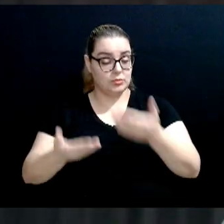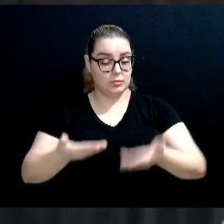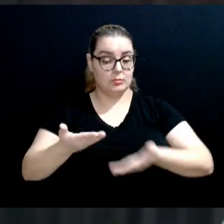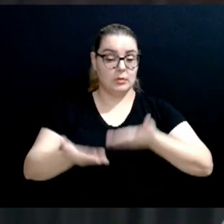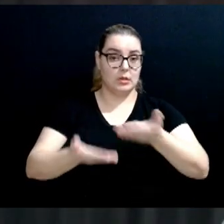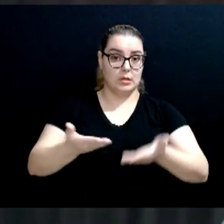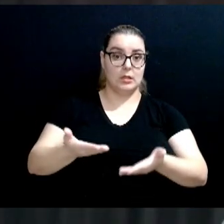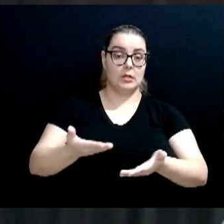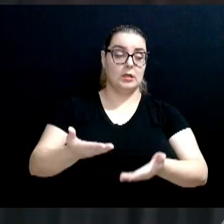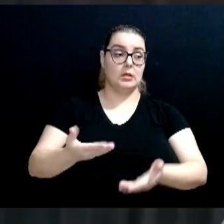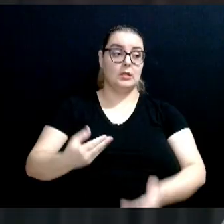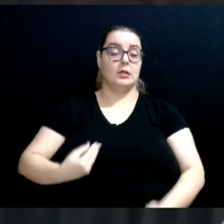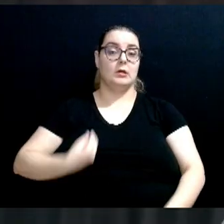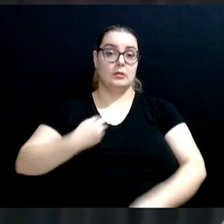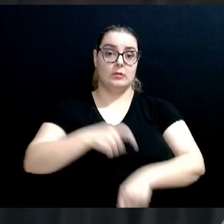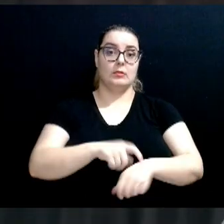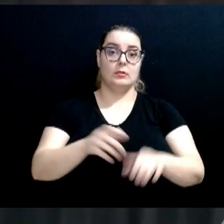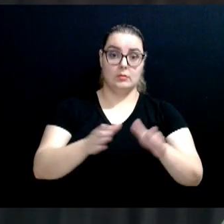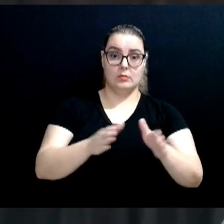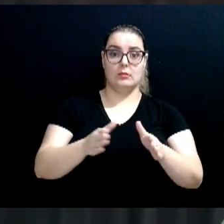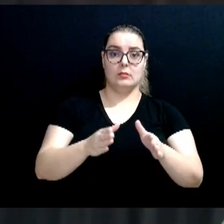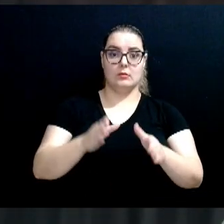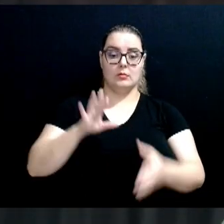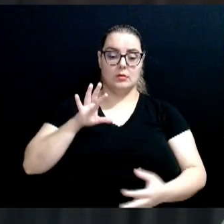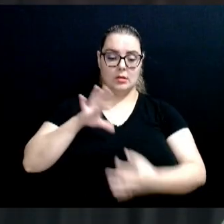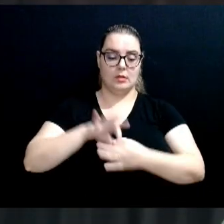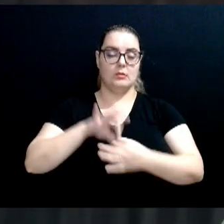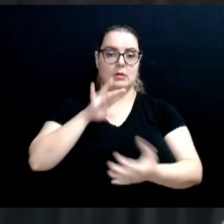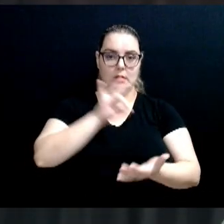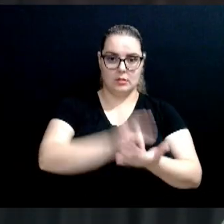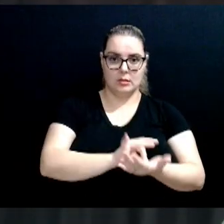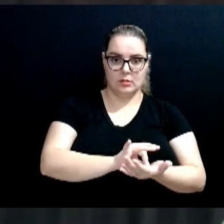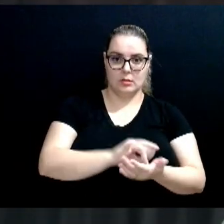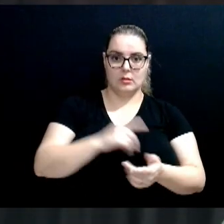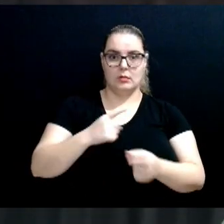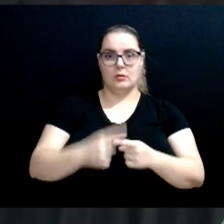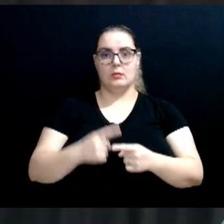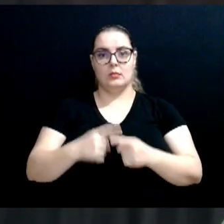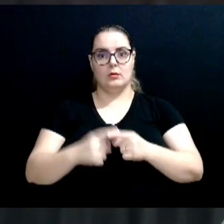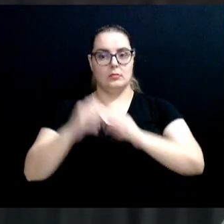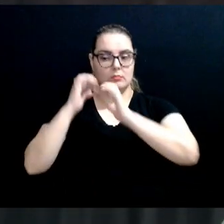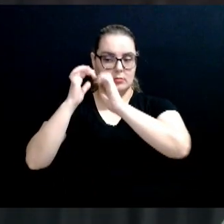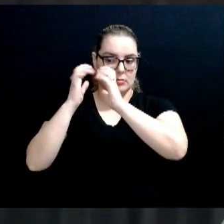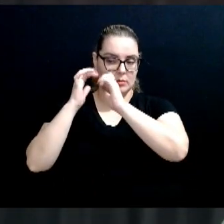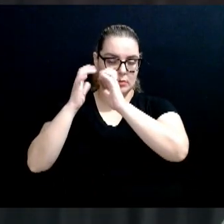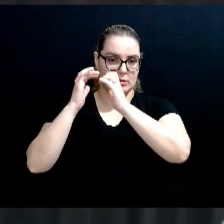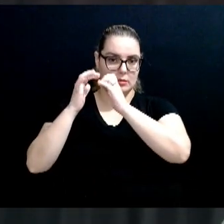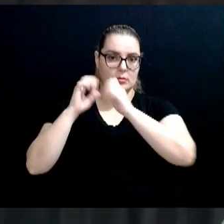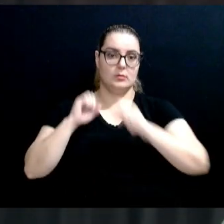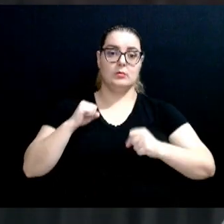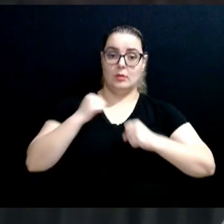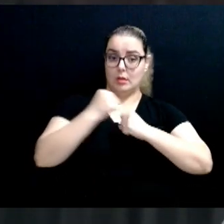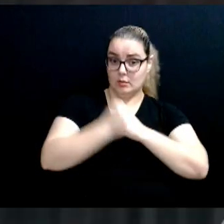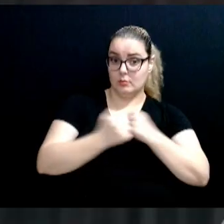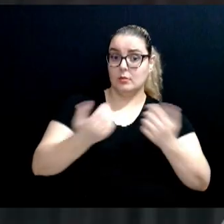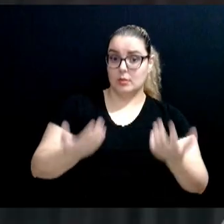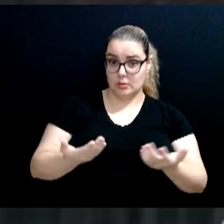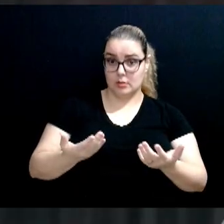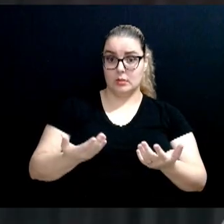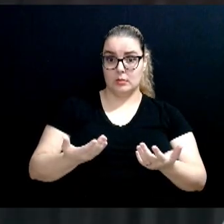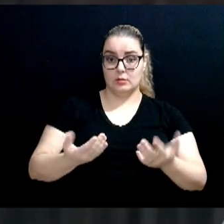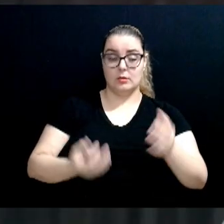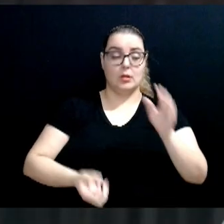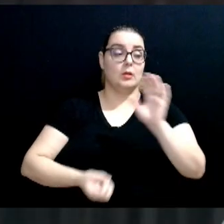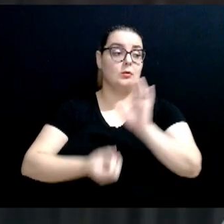situação se conectar com essa realidade, porque o cérebro acaba protegendo, né? Criando ali uma